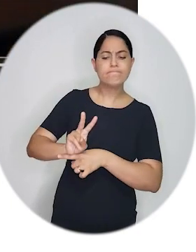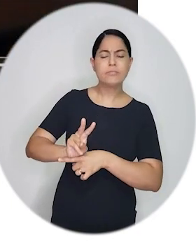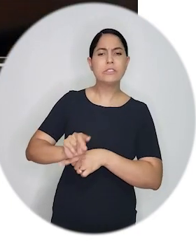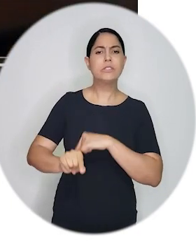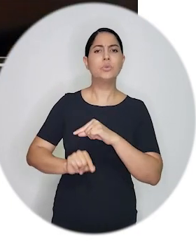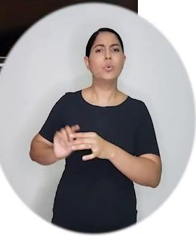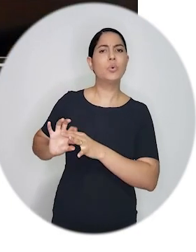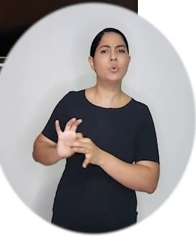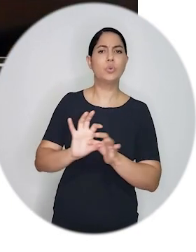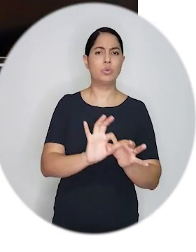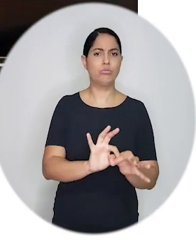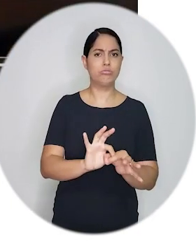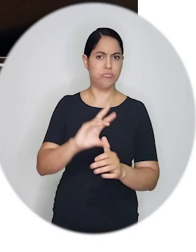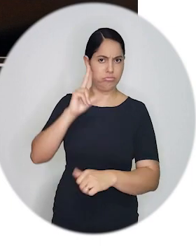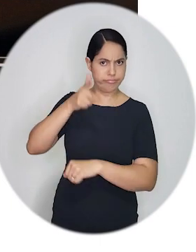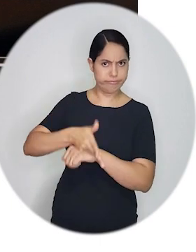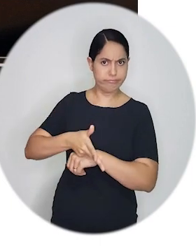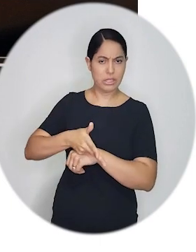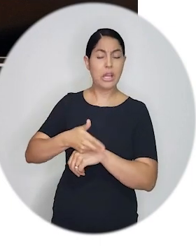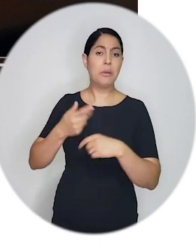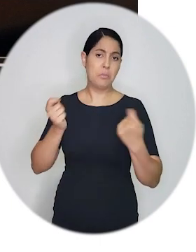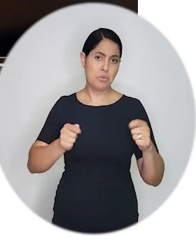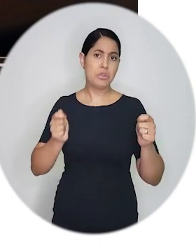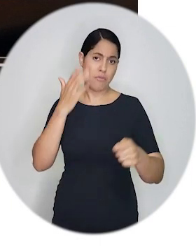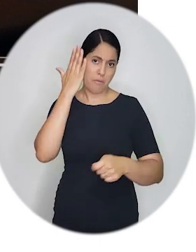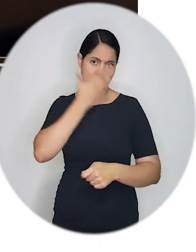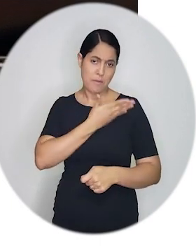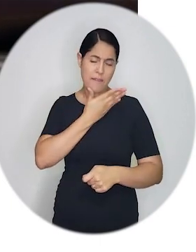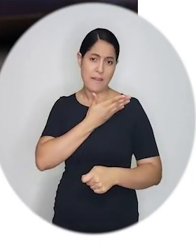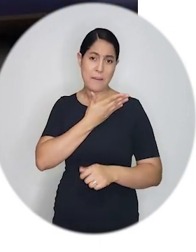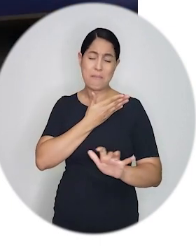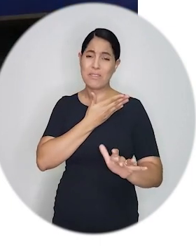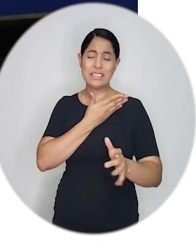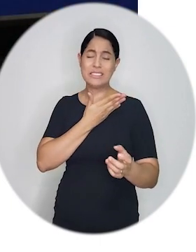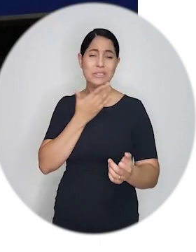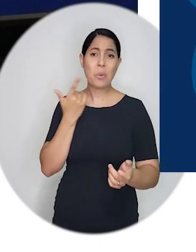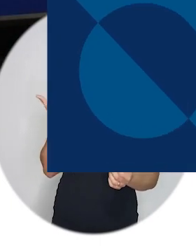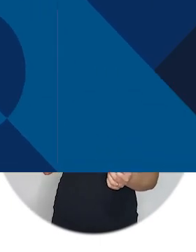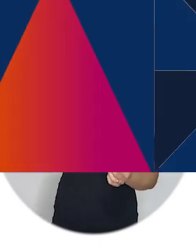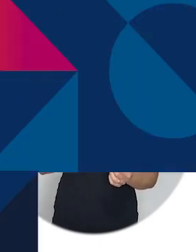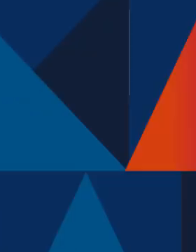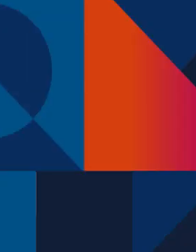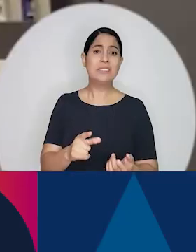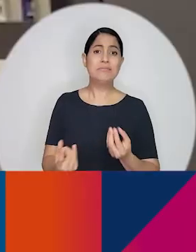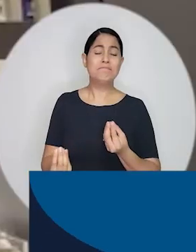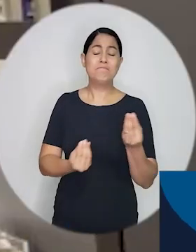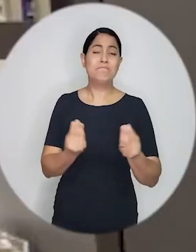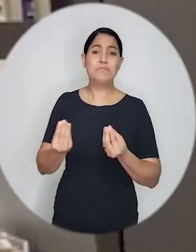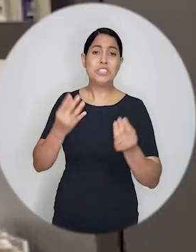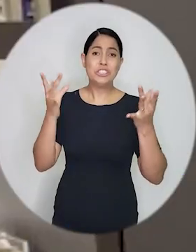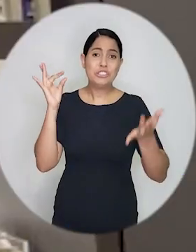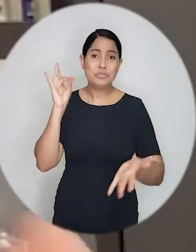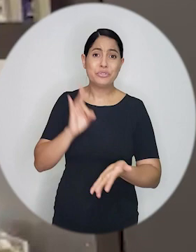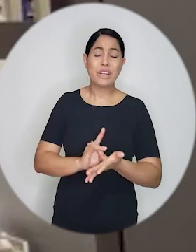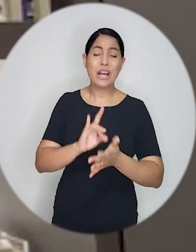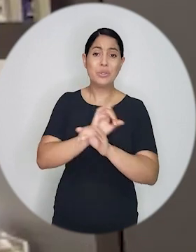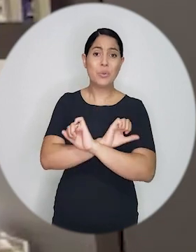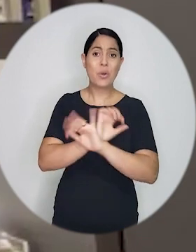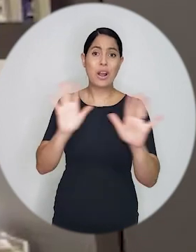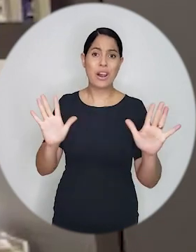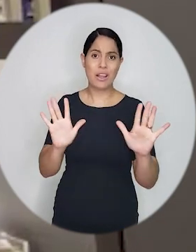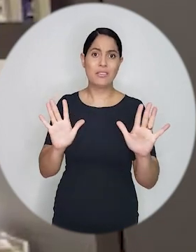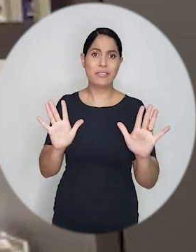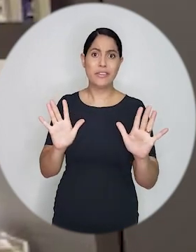e também não chegar à quantificação, à mensuração daquele dano resultando